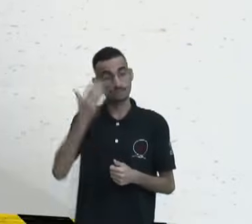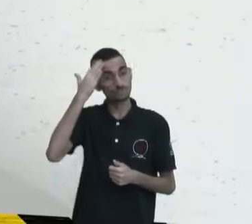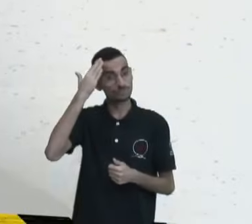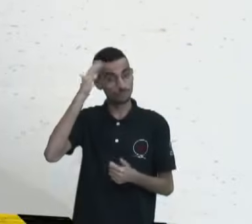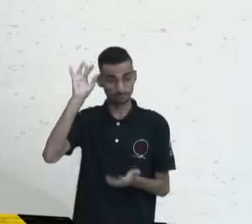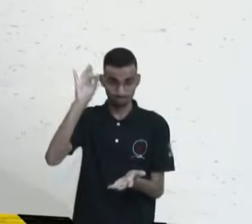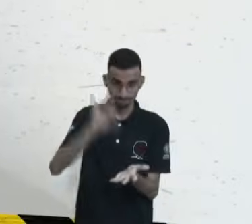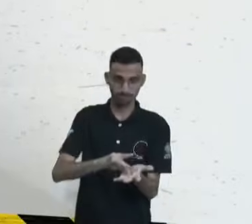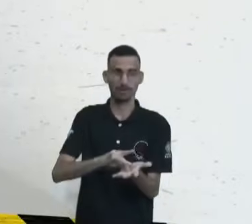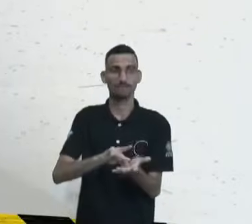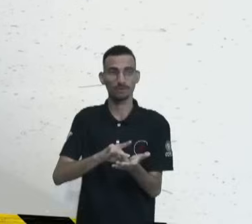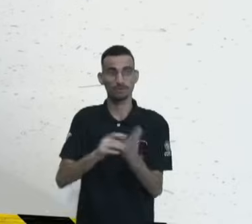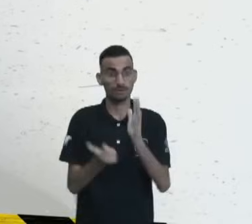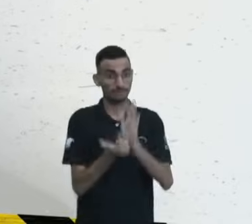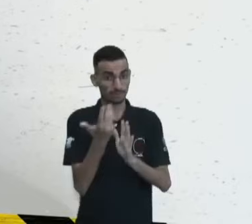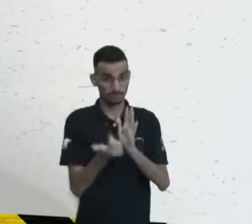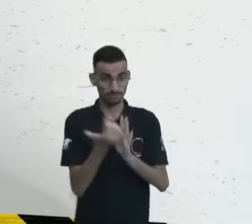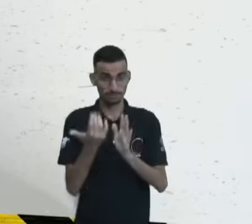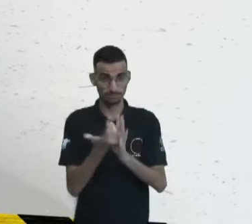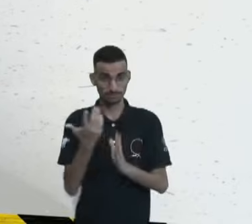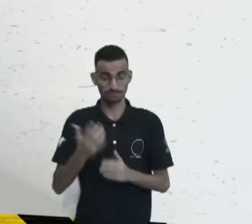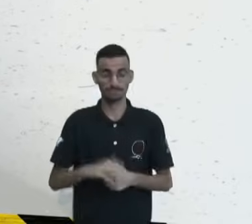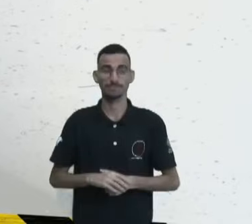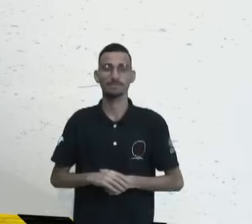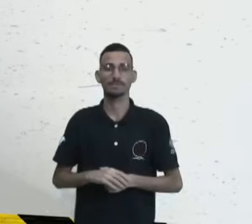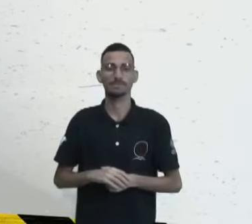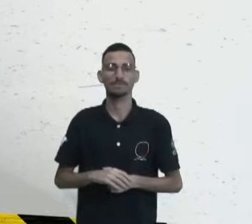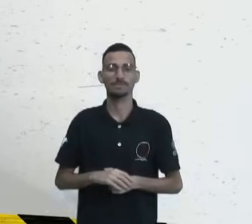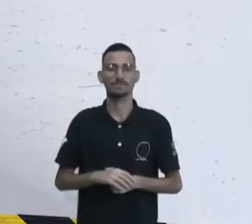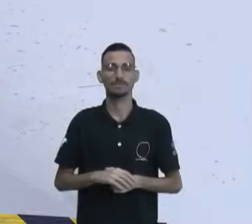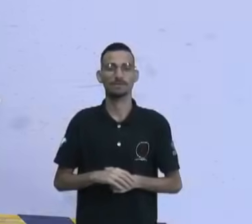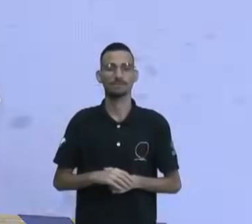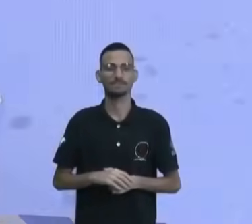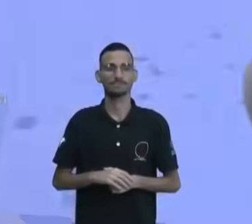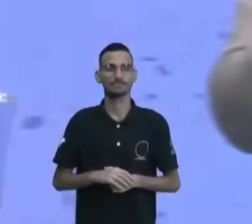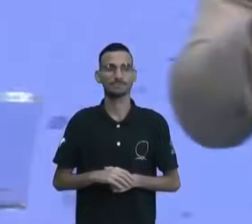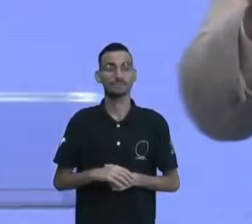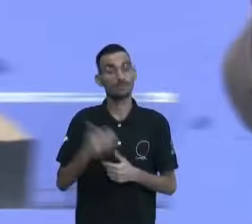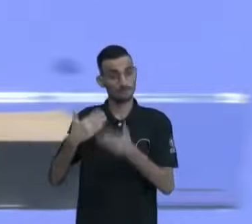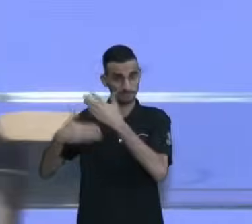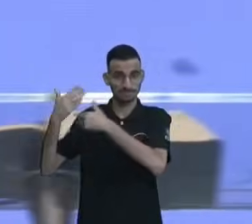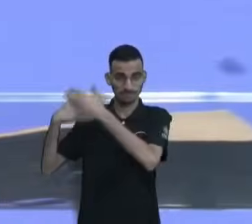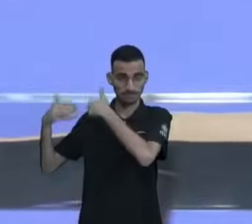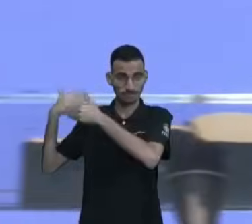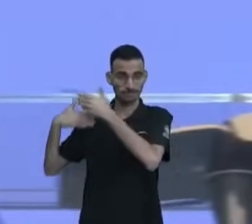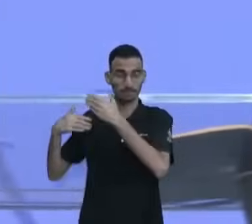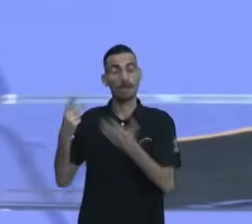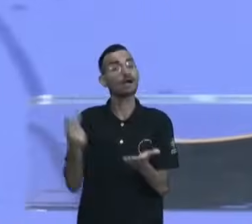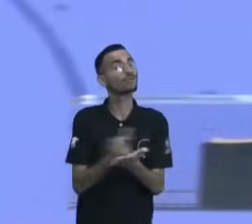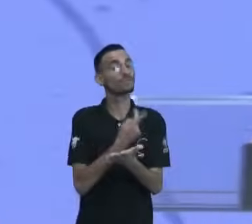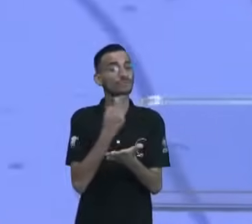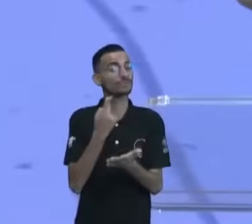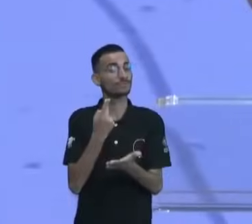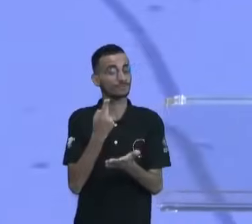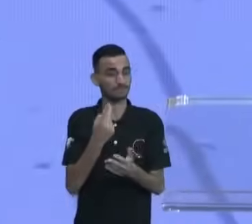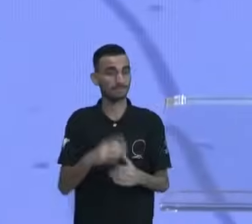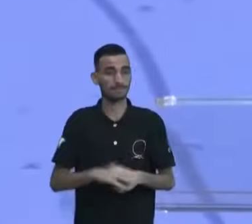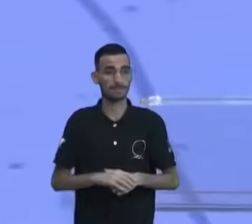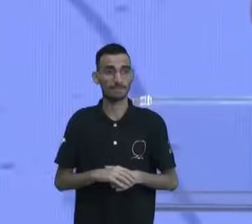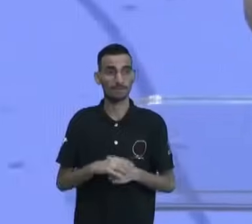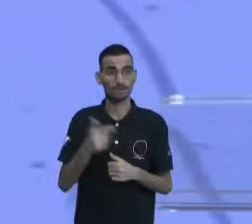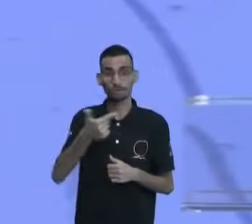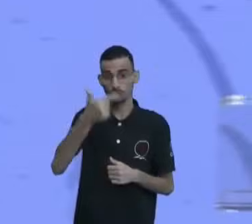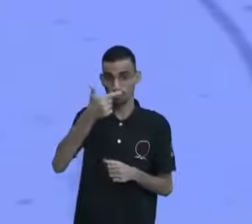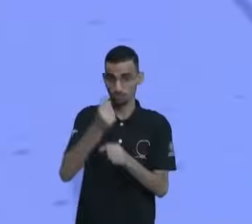só eles julgam o que aconteceu aí em 2000 anos de história hum não é nada agora